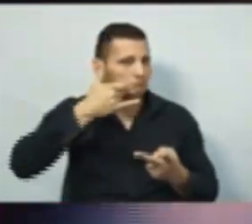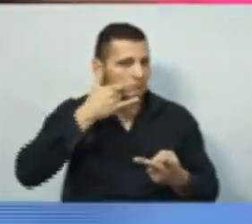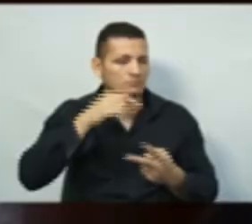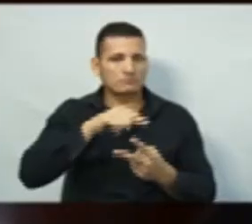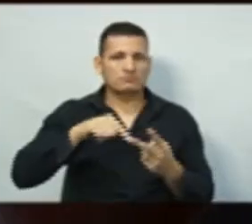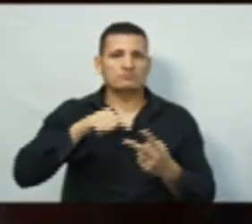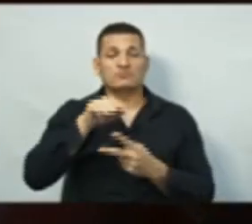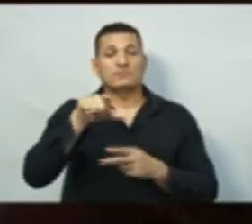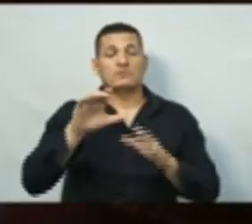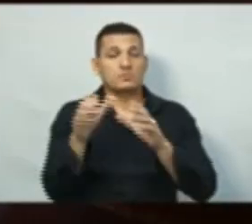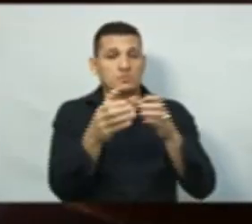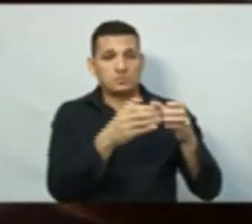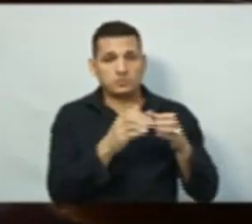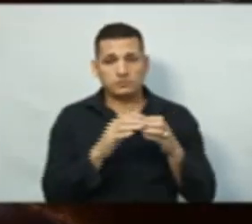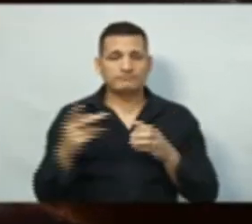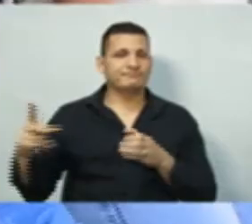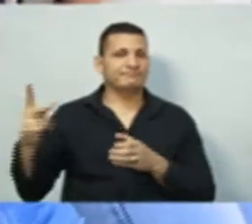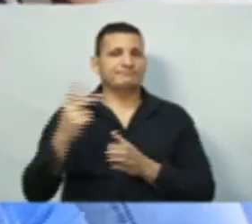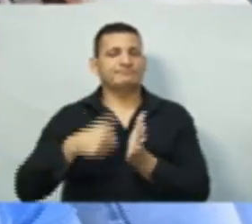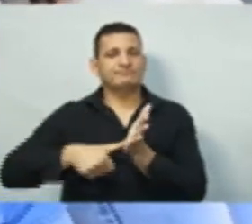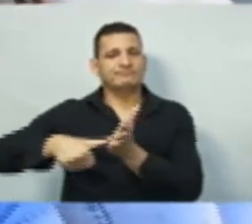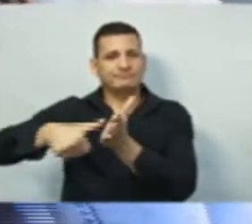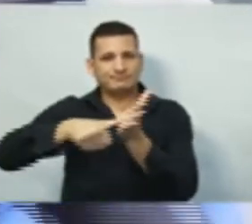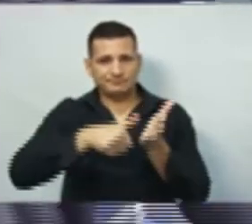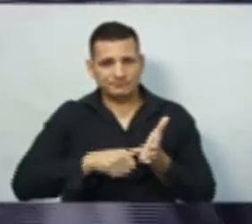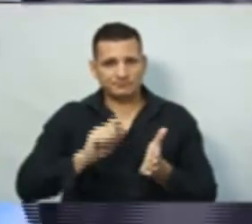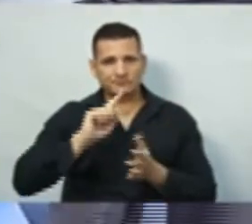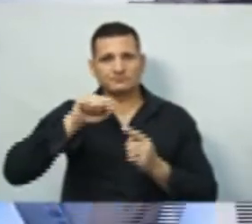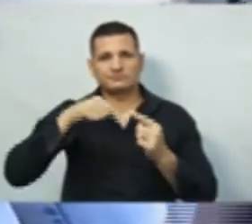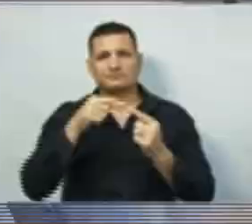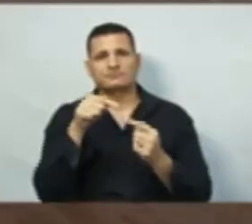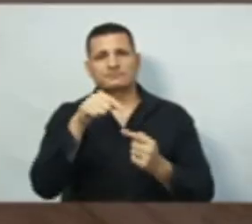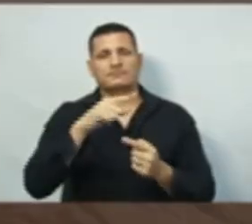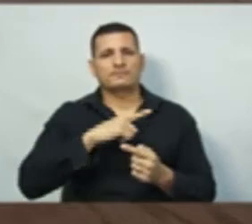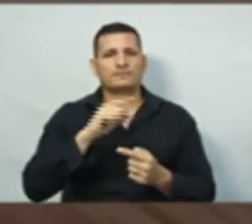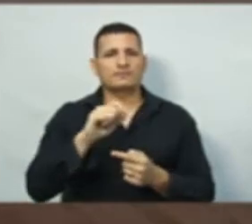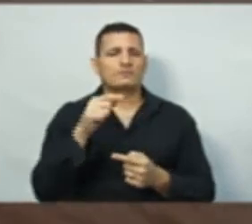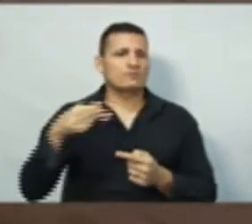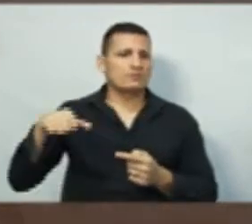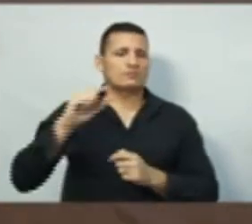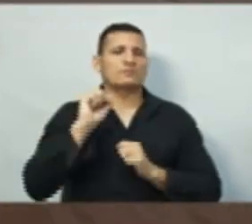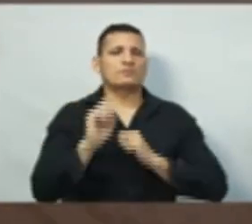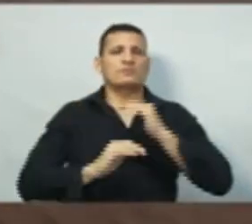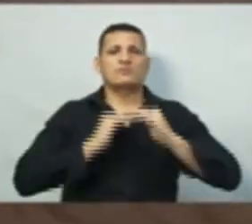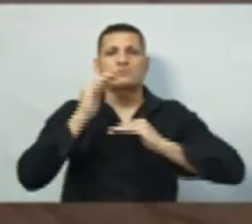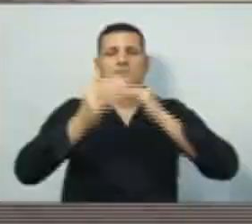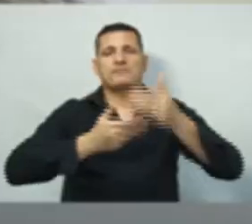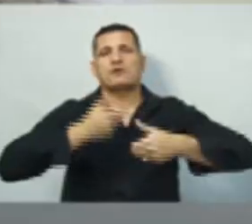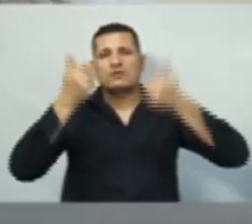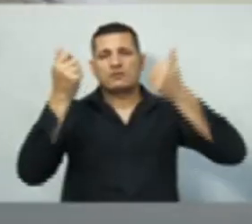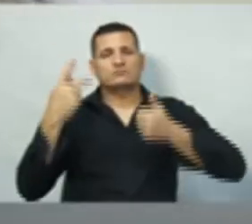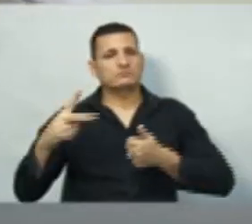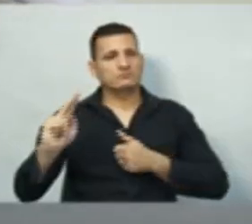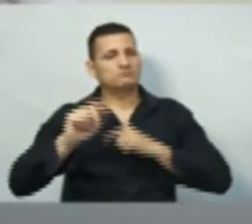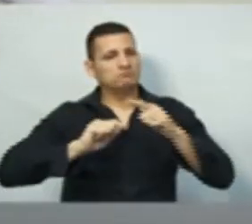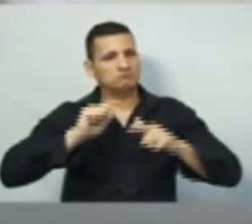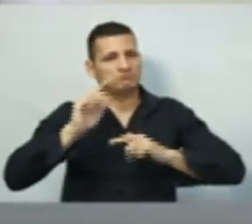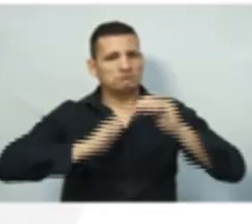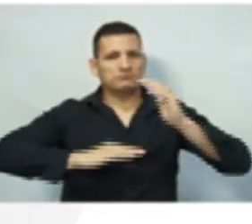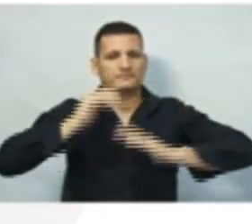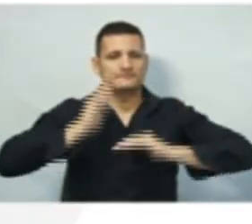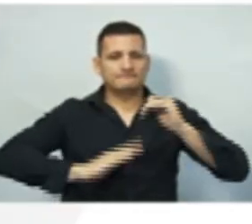forma coletiva aos seus associados, com o objetivo de que eles possam desenvolver melhor suas atividades